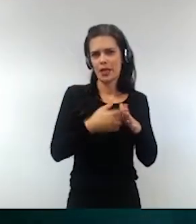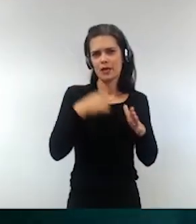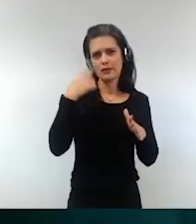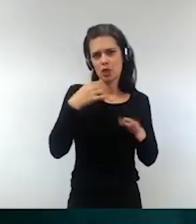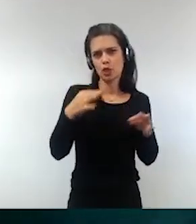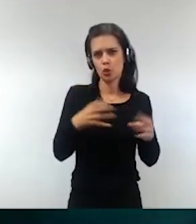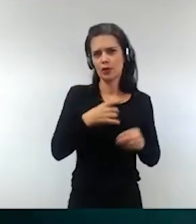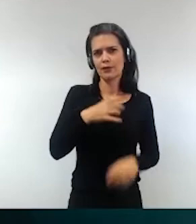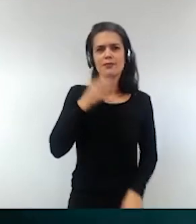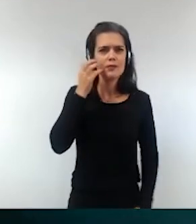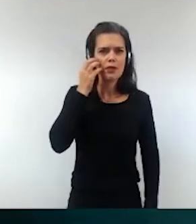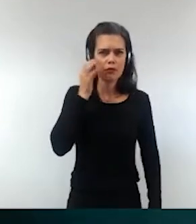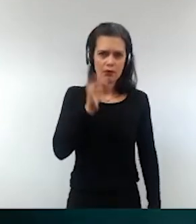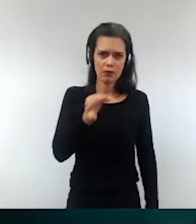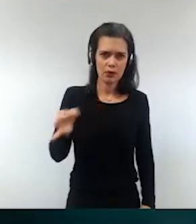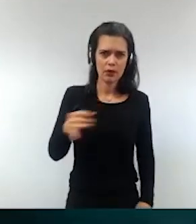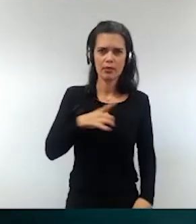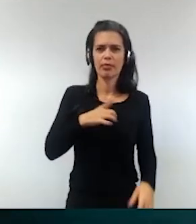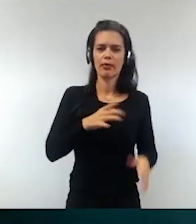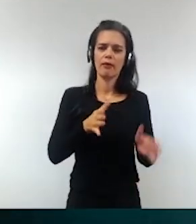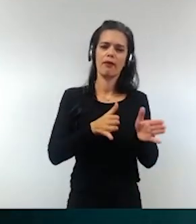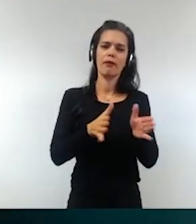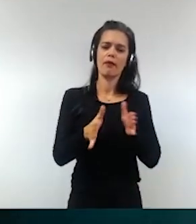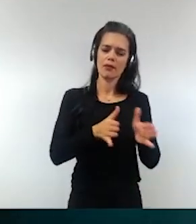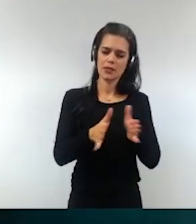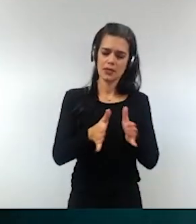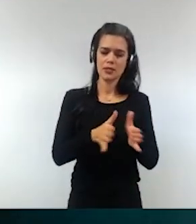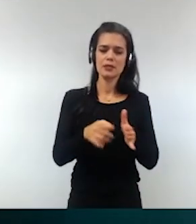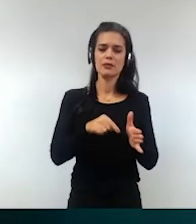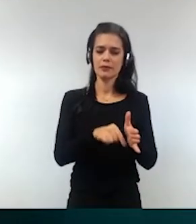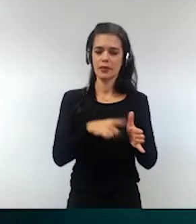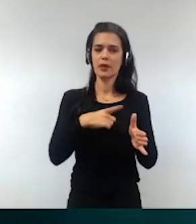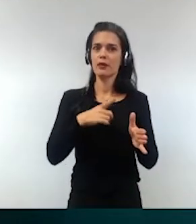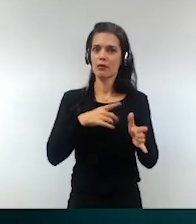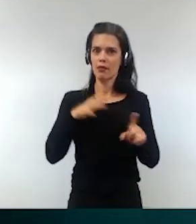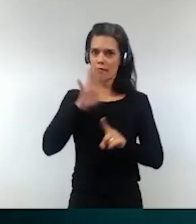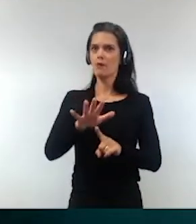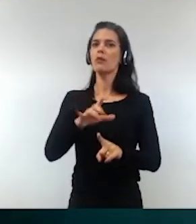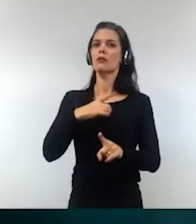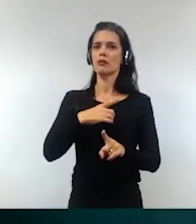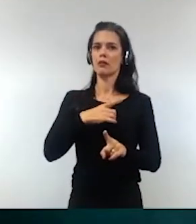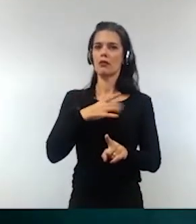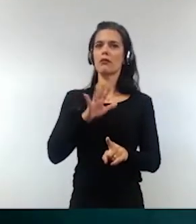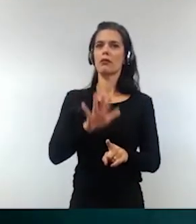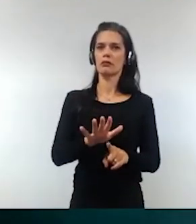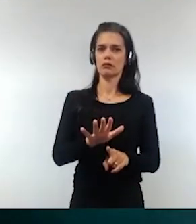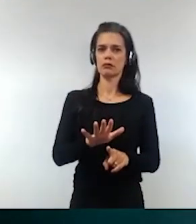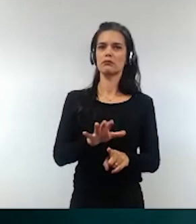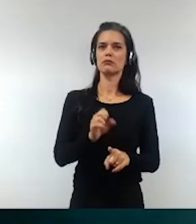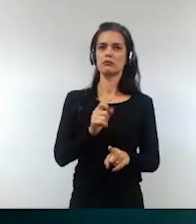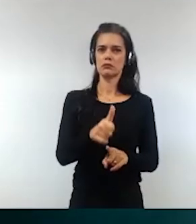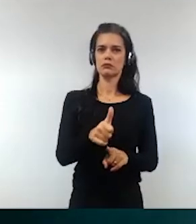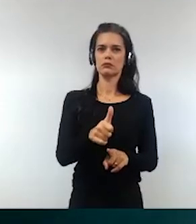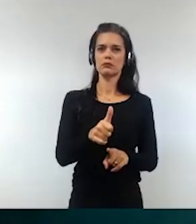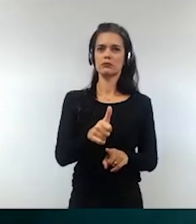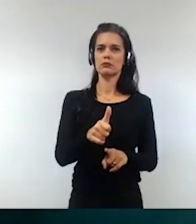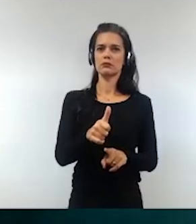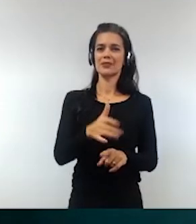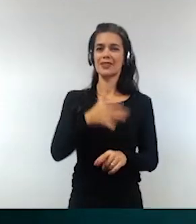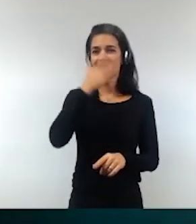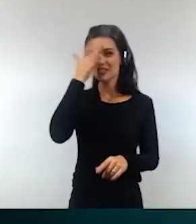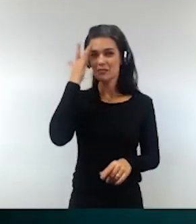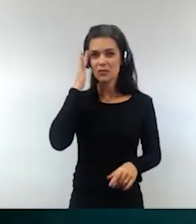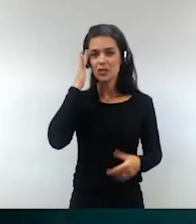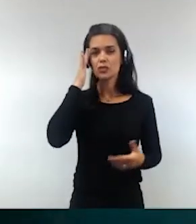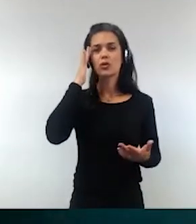celular. Existe a questão da acessibilidade? Existe. E teve esse impacto, tá? Sobretudo aquelas pessoas que